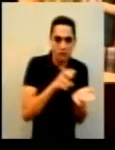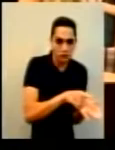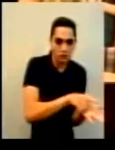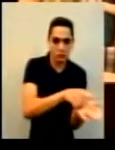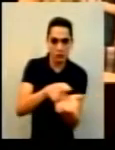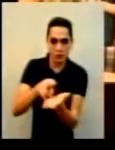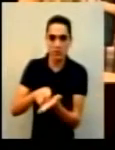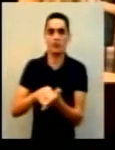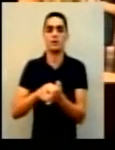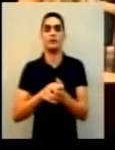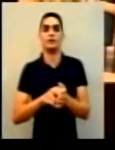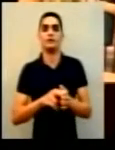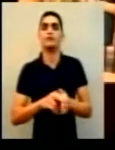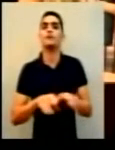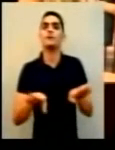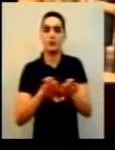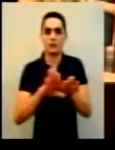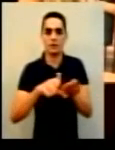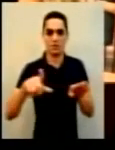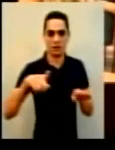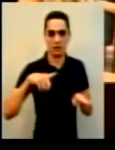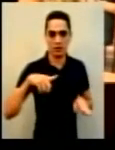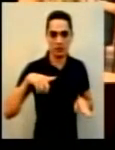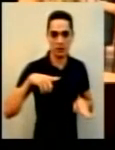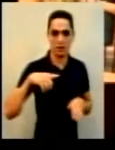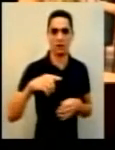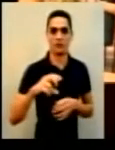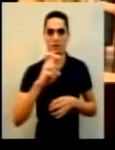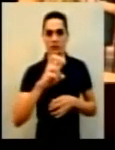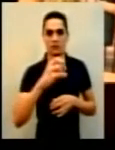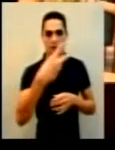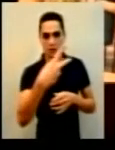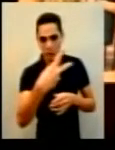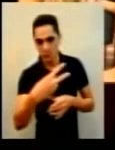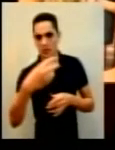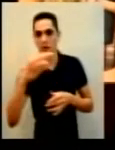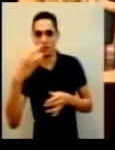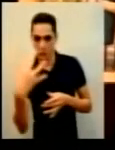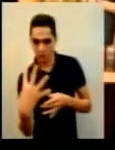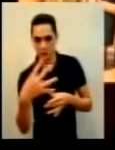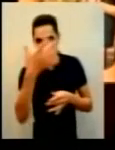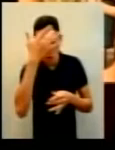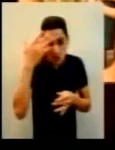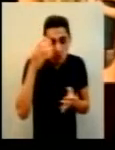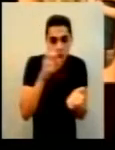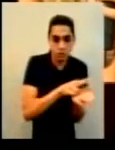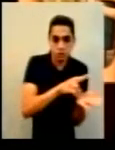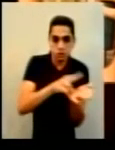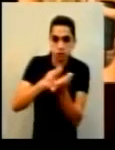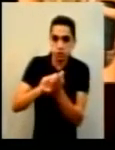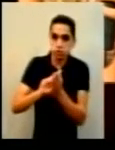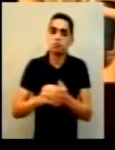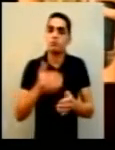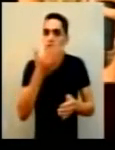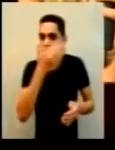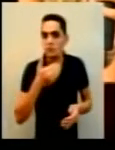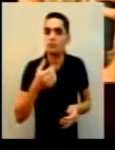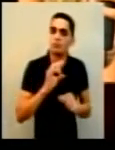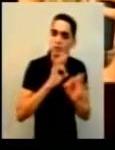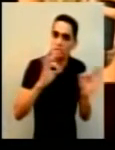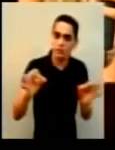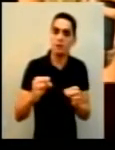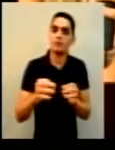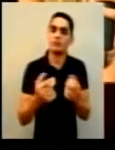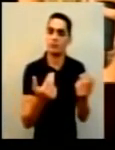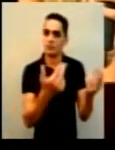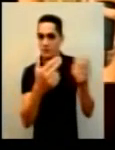aí 524 pessoas que tiveram alta dessas internações, então evoluíram bem, correspondendo aí a